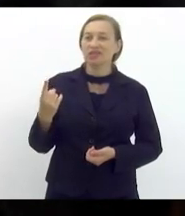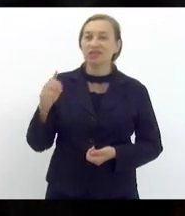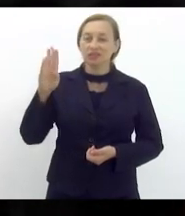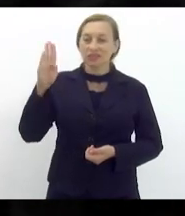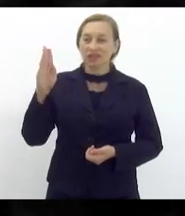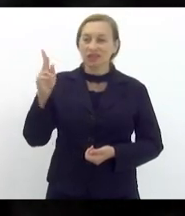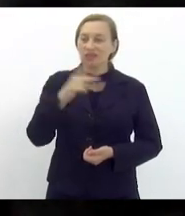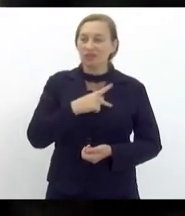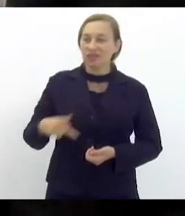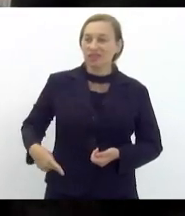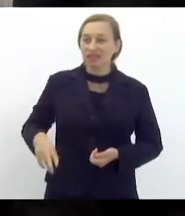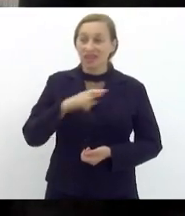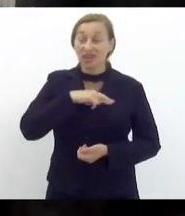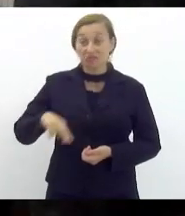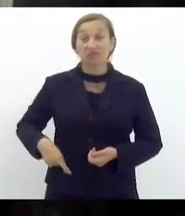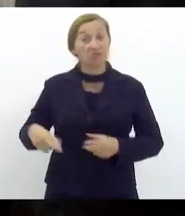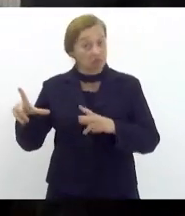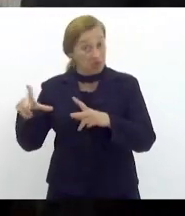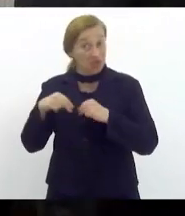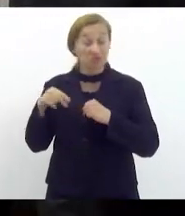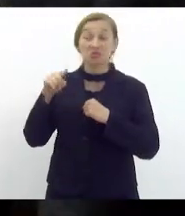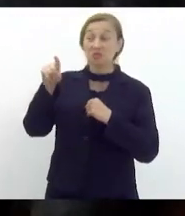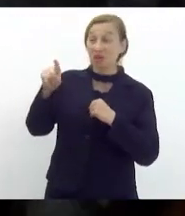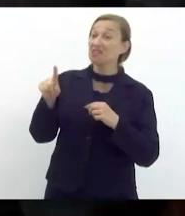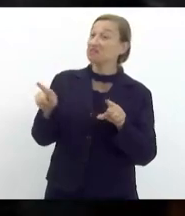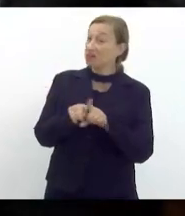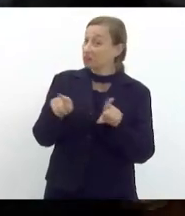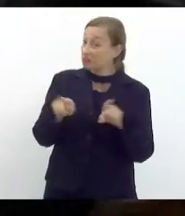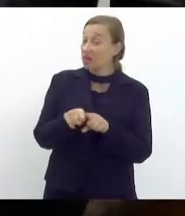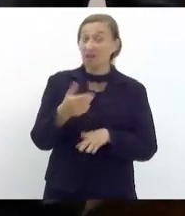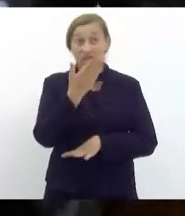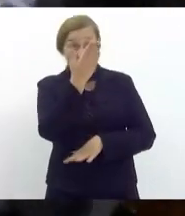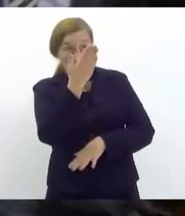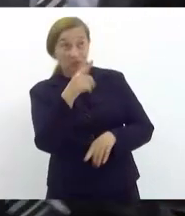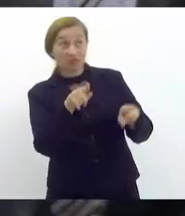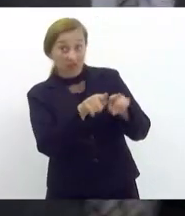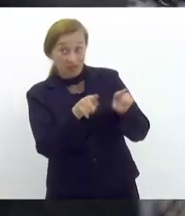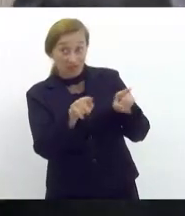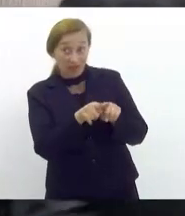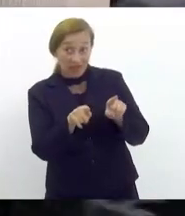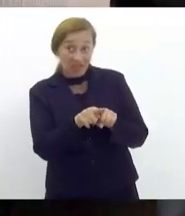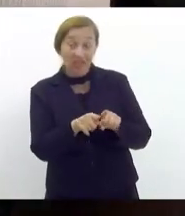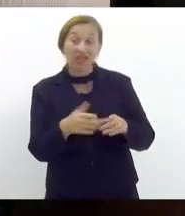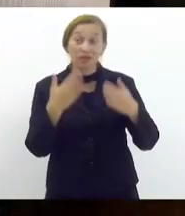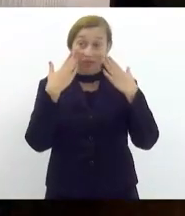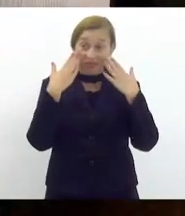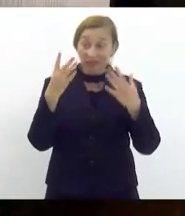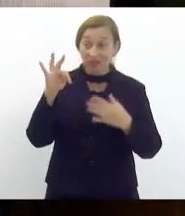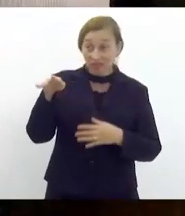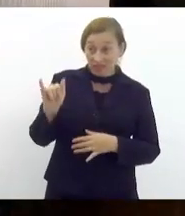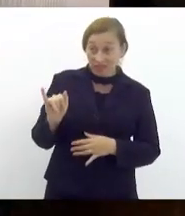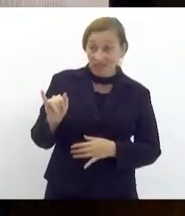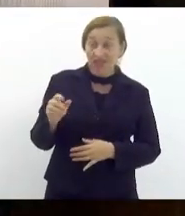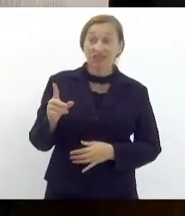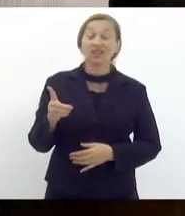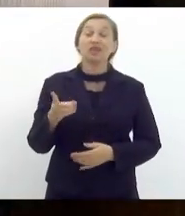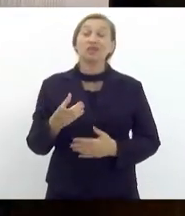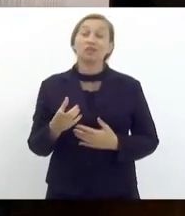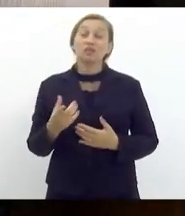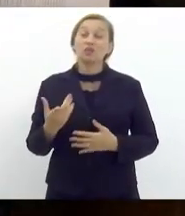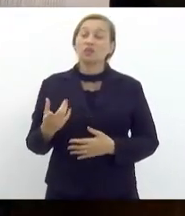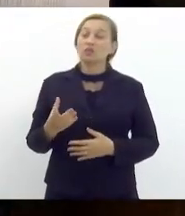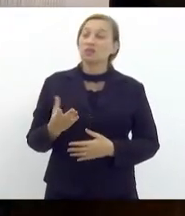vou votar com mais vontade ainda que é merecedor né como esse senhor também é representado pelo tandes Deputado Tande